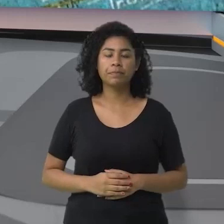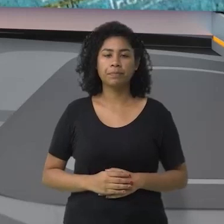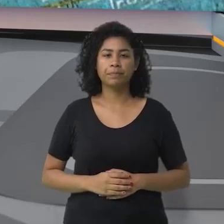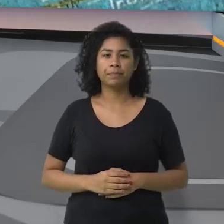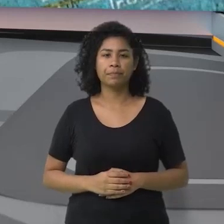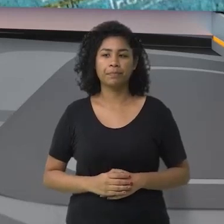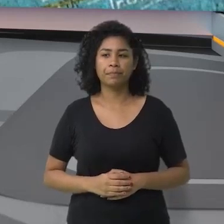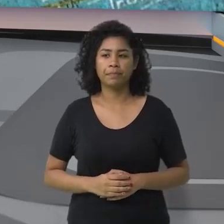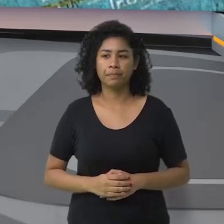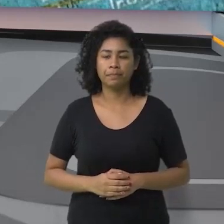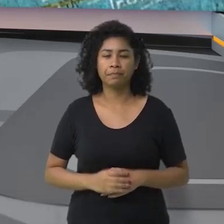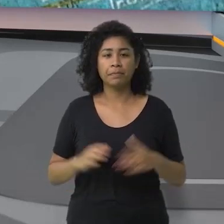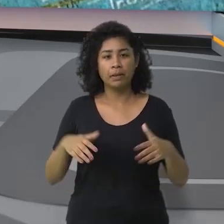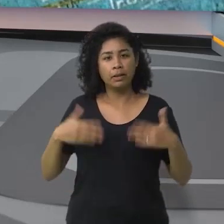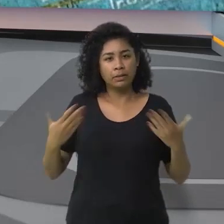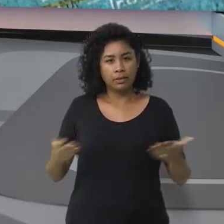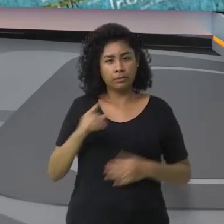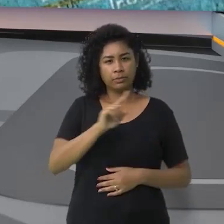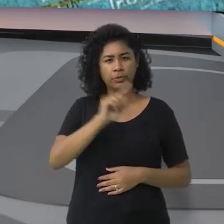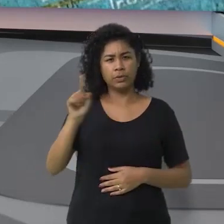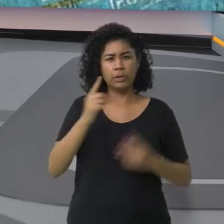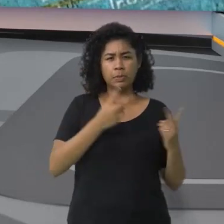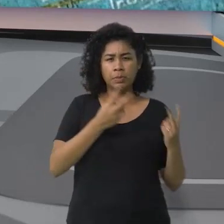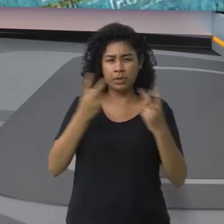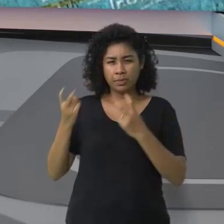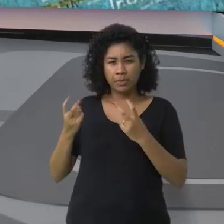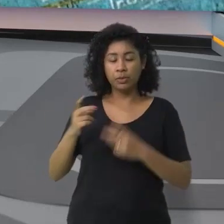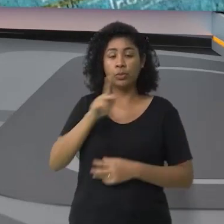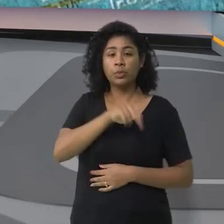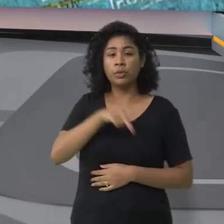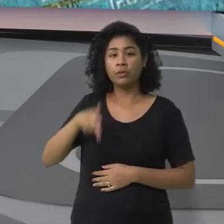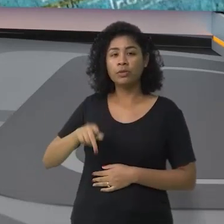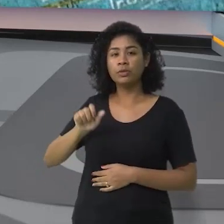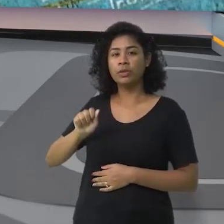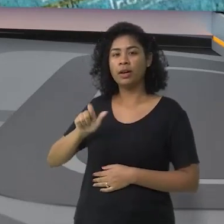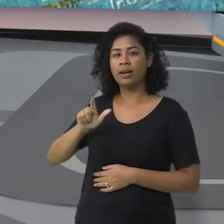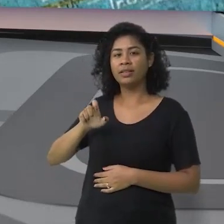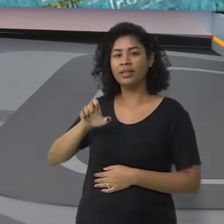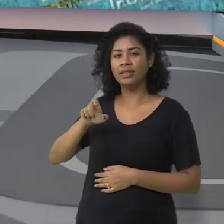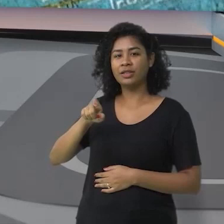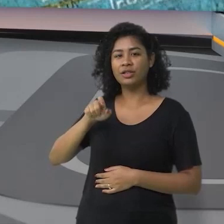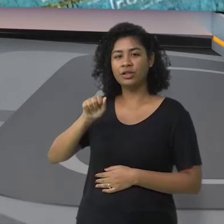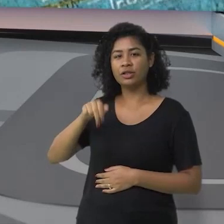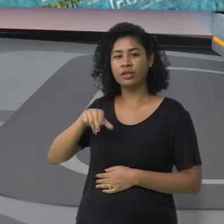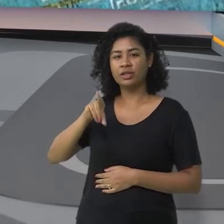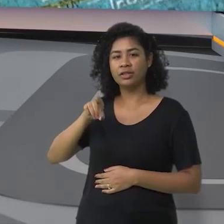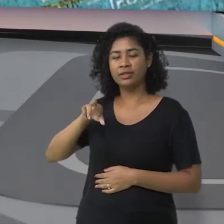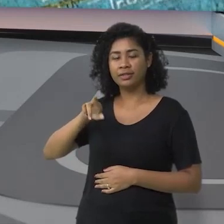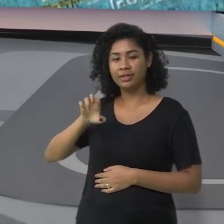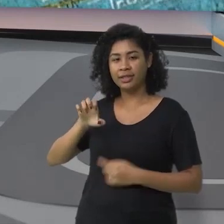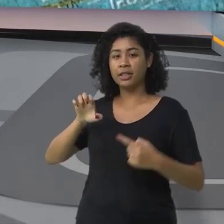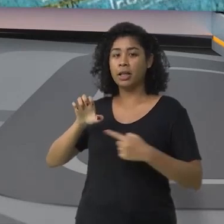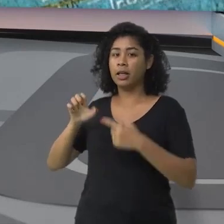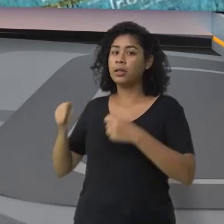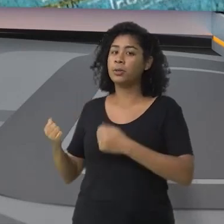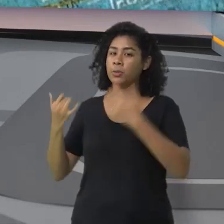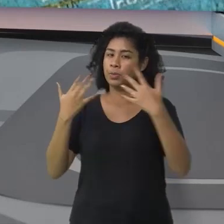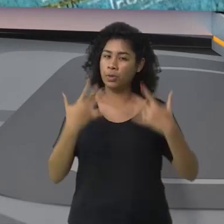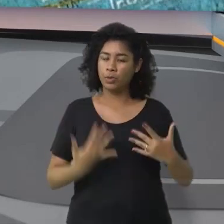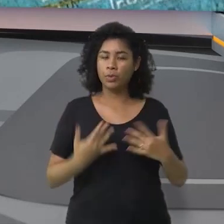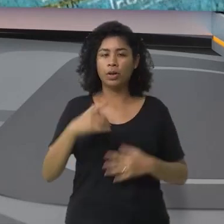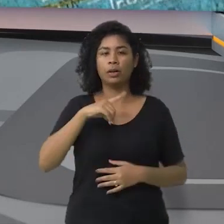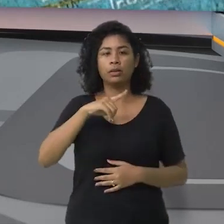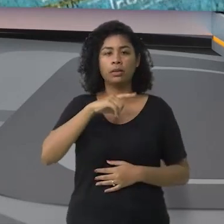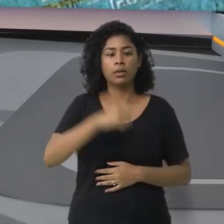Então, gente, aí vocês verificaram com o professor Alexandre, pegando a quantidade da população brasileira, no caso em torno aí